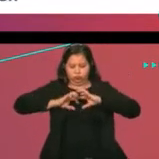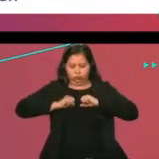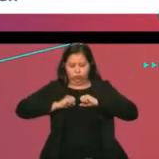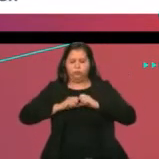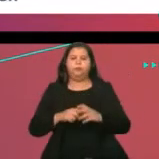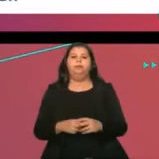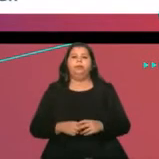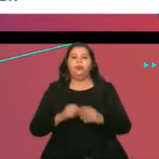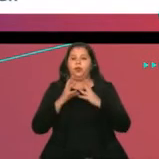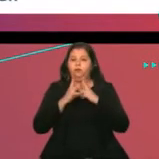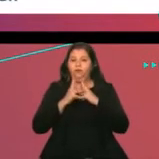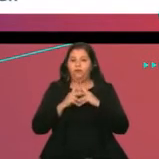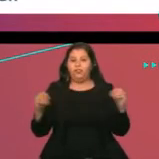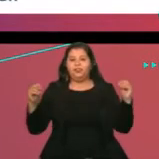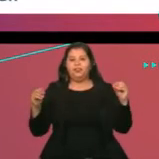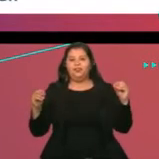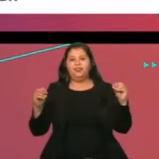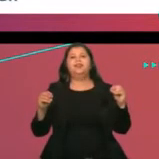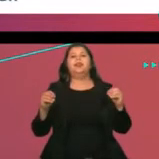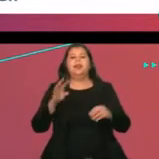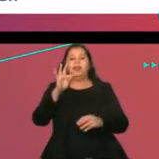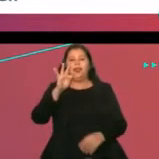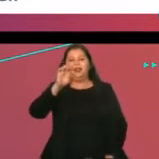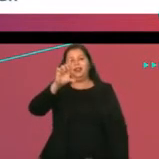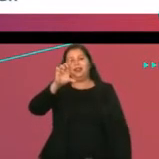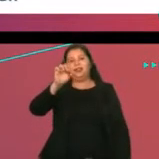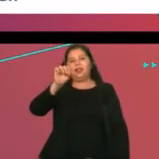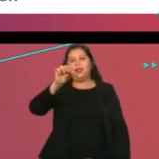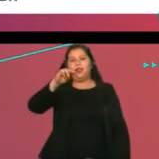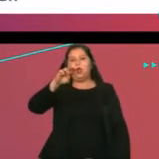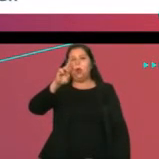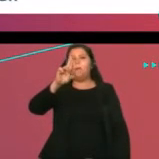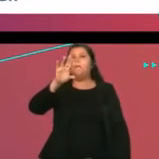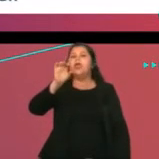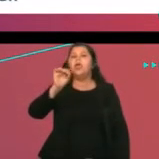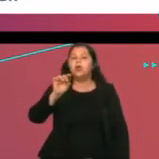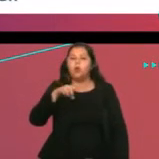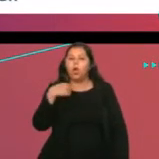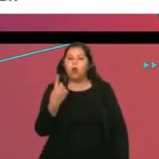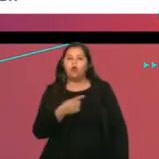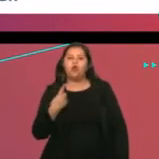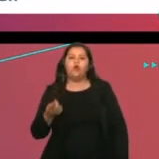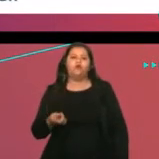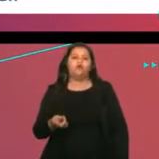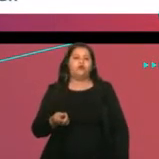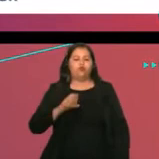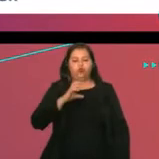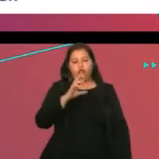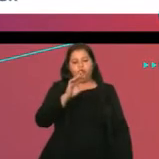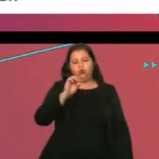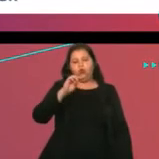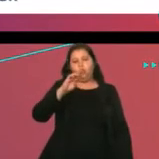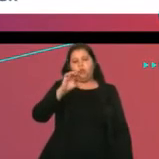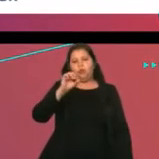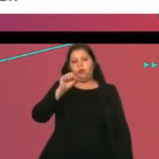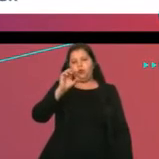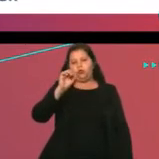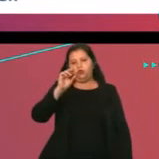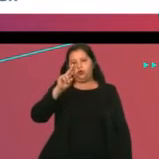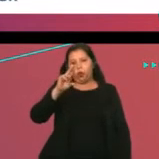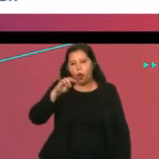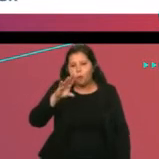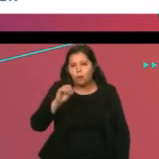destruir a telomerase a telomerase ao telômero é o finalzinho do nosso cromossomo como se fosse a ponteira do